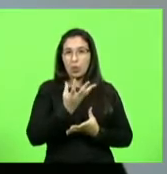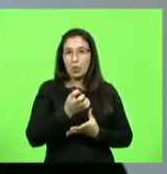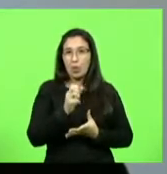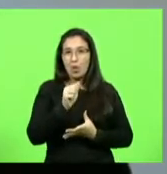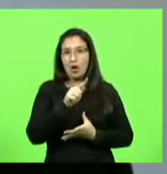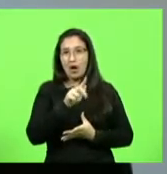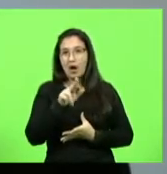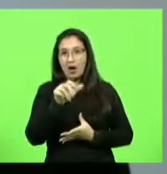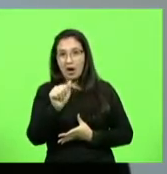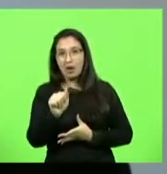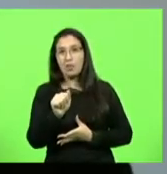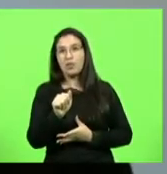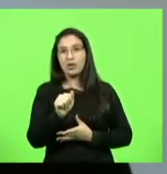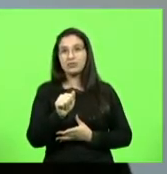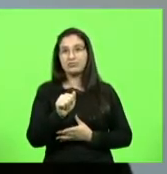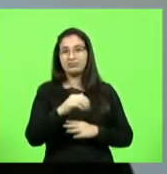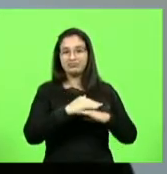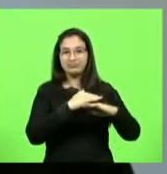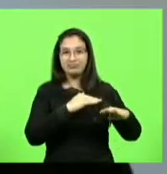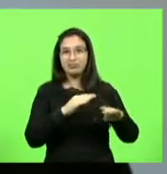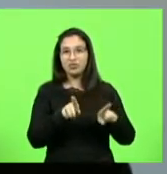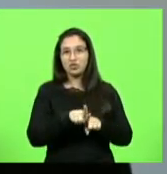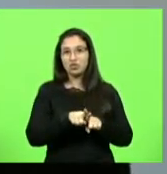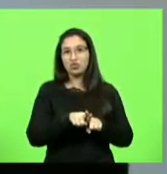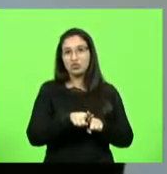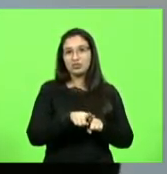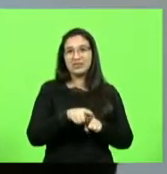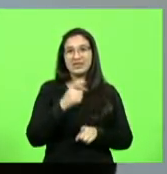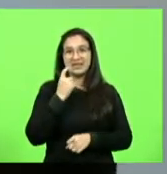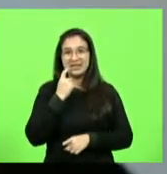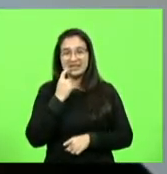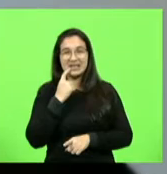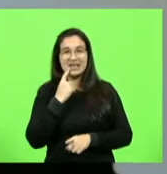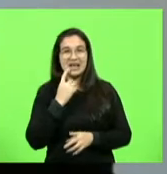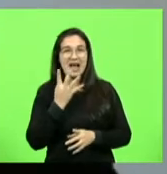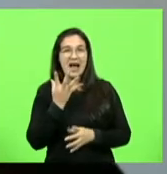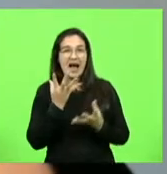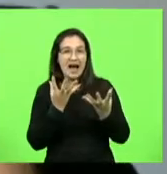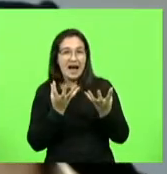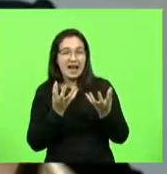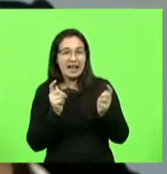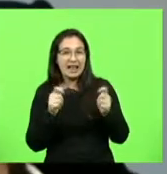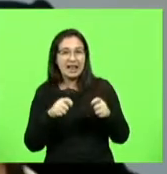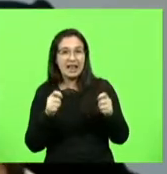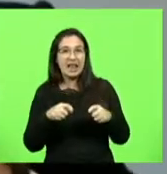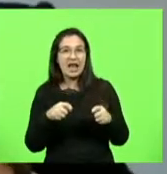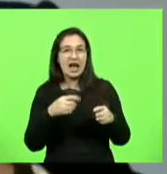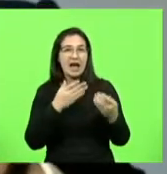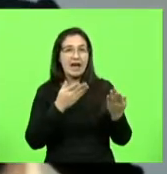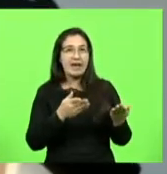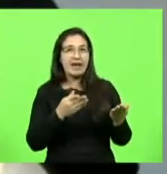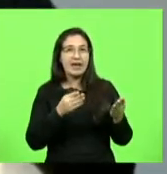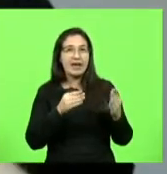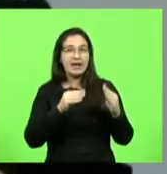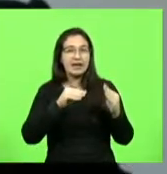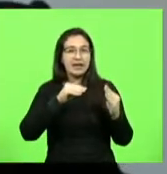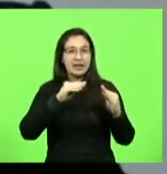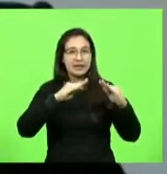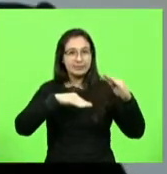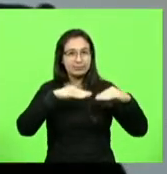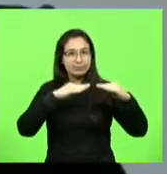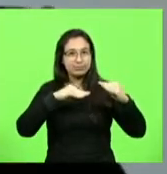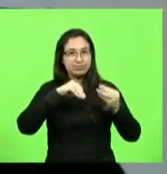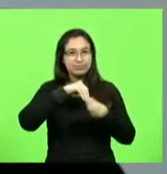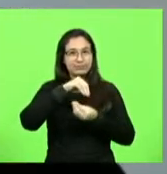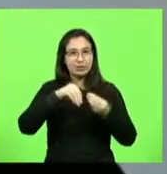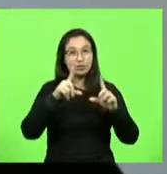com a borracha do pneu. A maior aderência entre o pneu com a massa asfáltica,